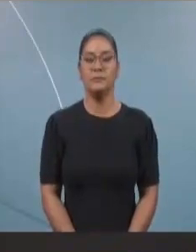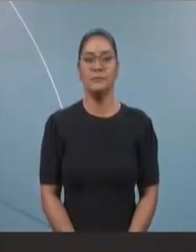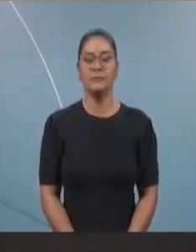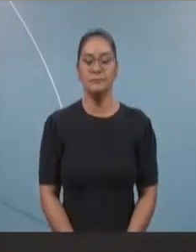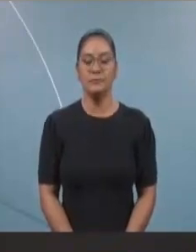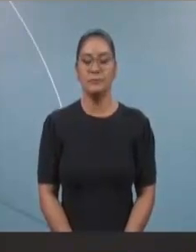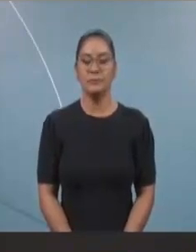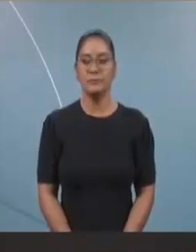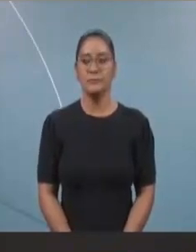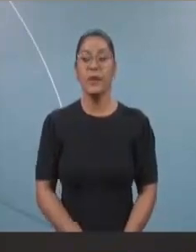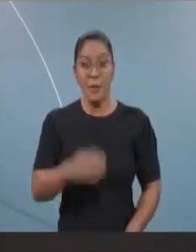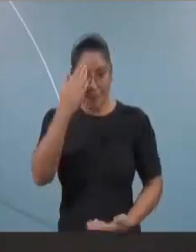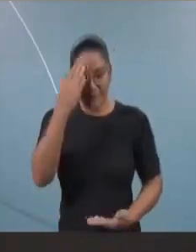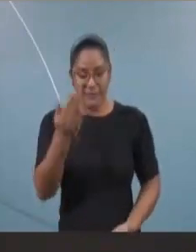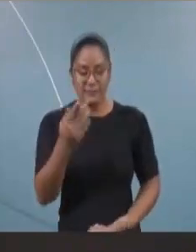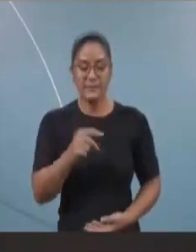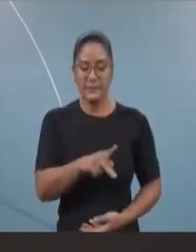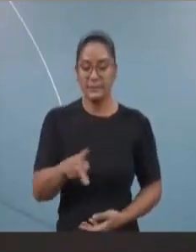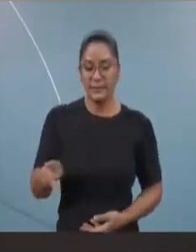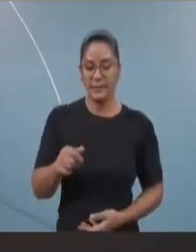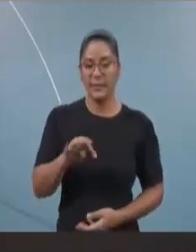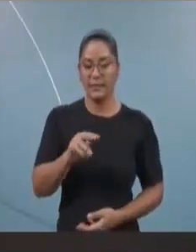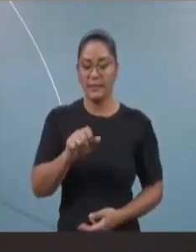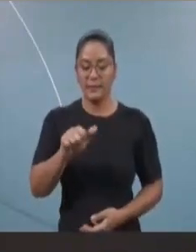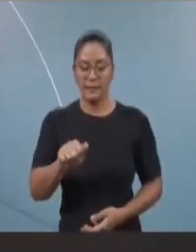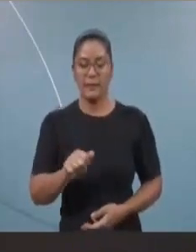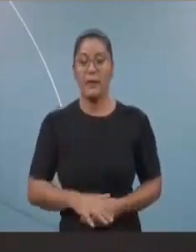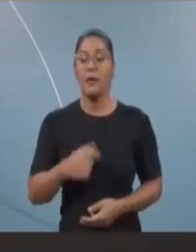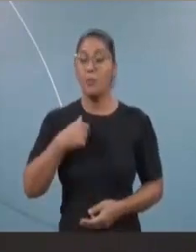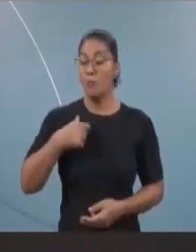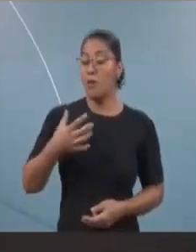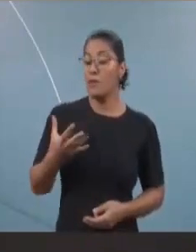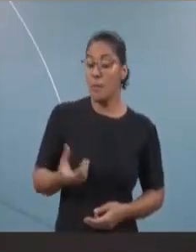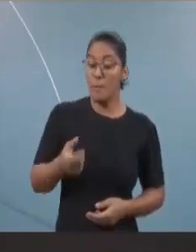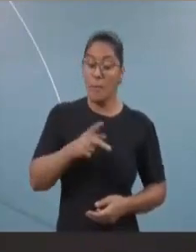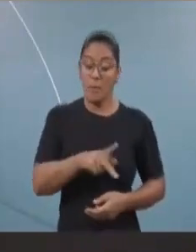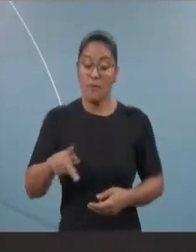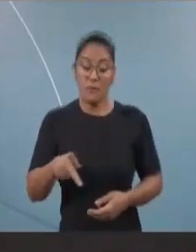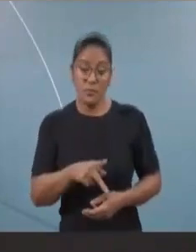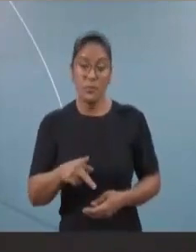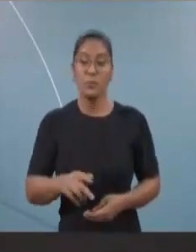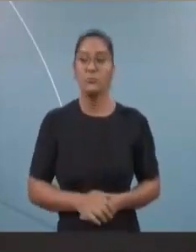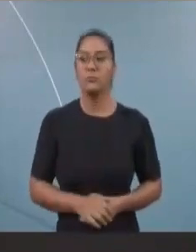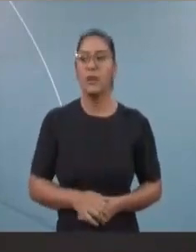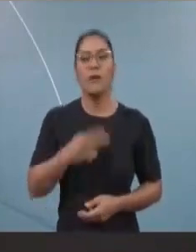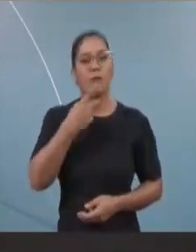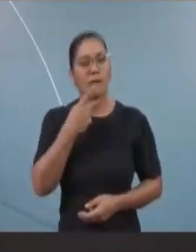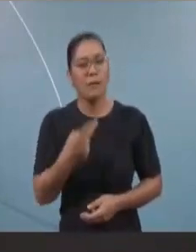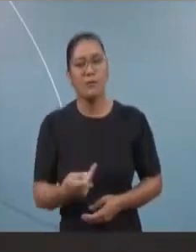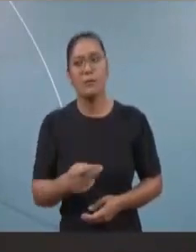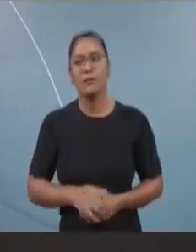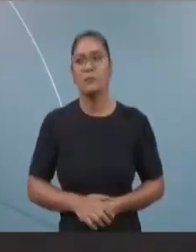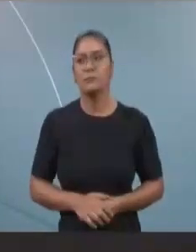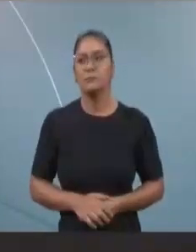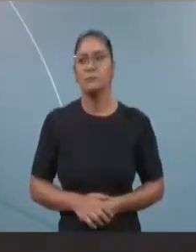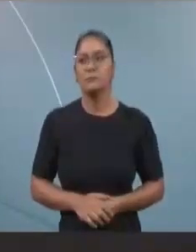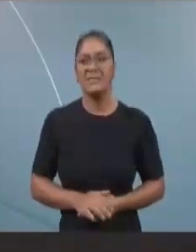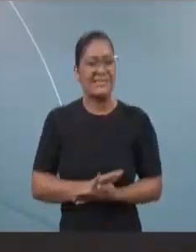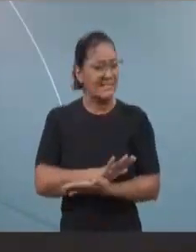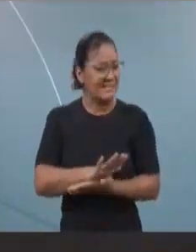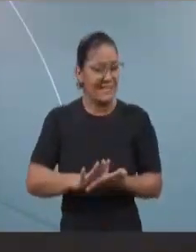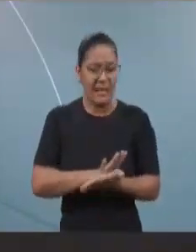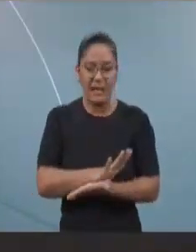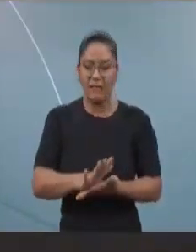reforma muito obrigada senhor presidente Taveira e eu recebi os professores e o que eles disseram foi que não foi feito